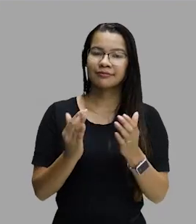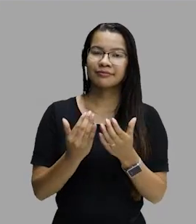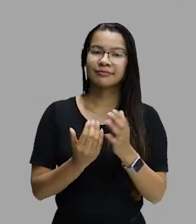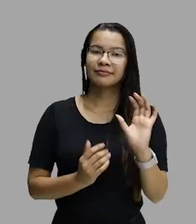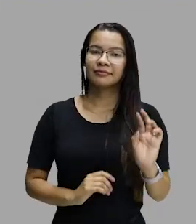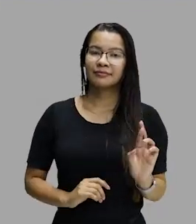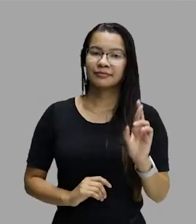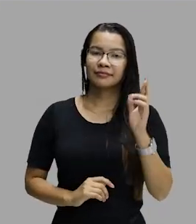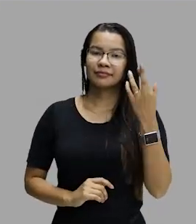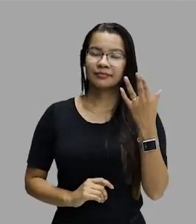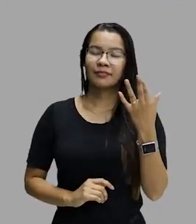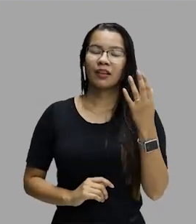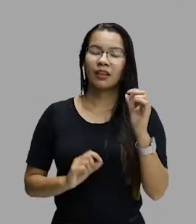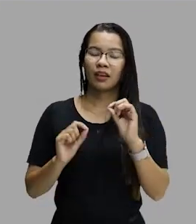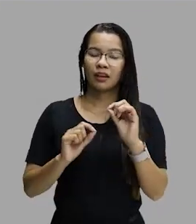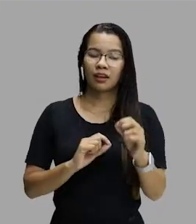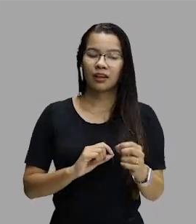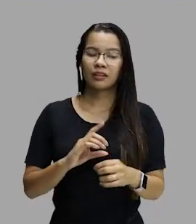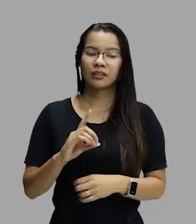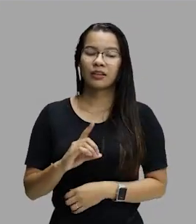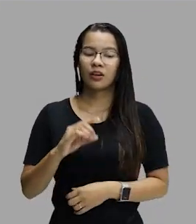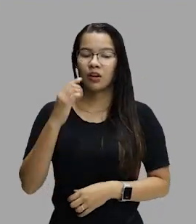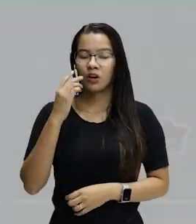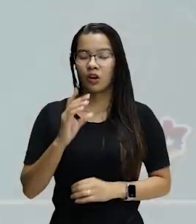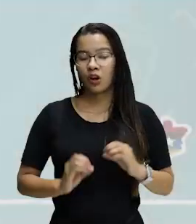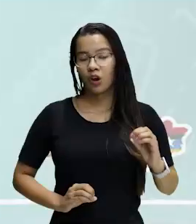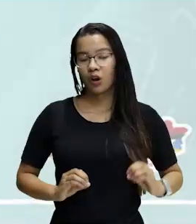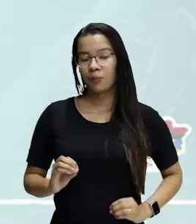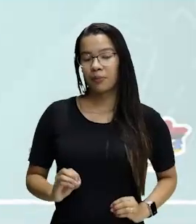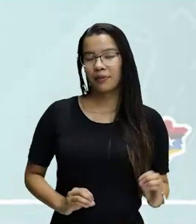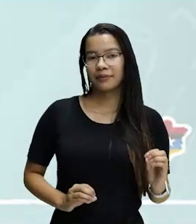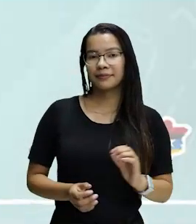trama, nesta obra, neste enredo.